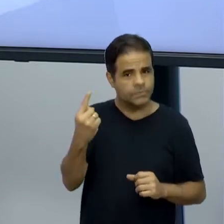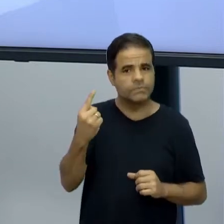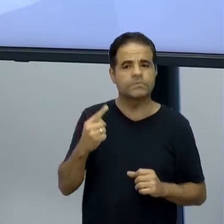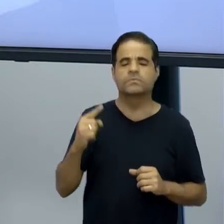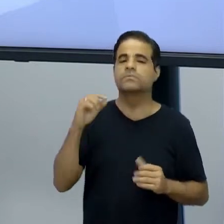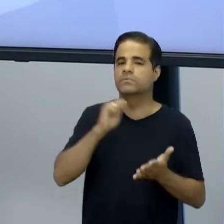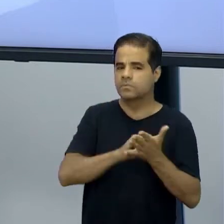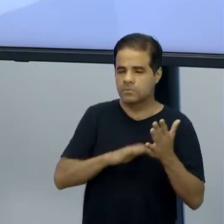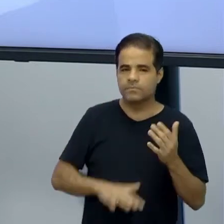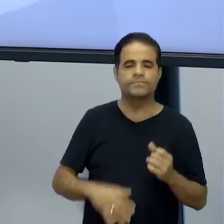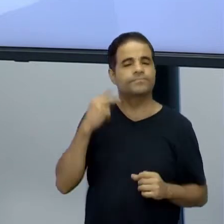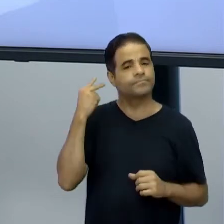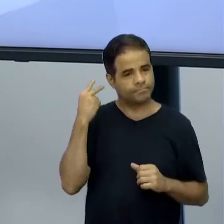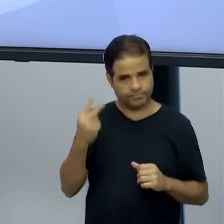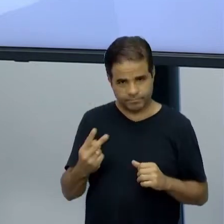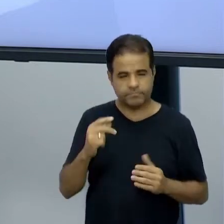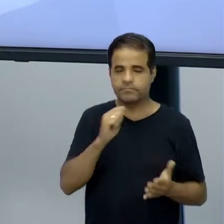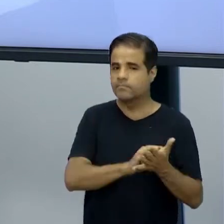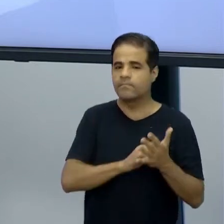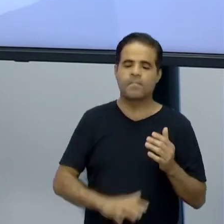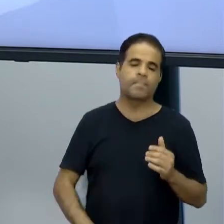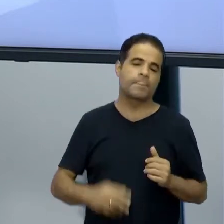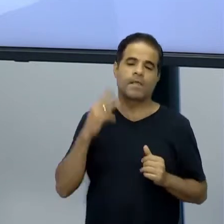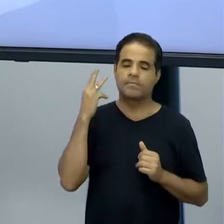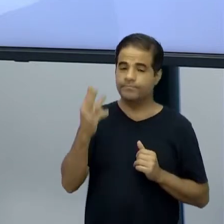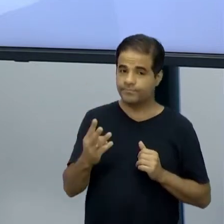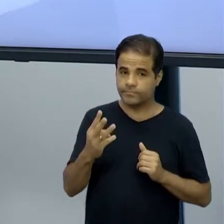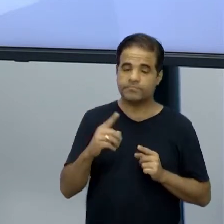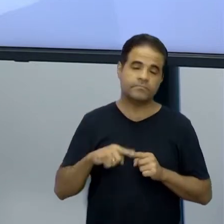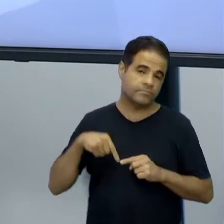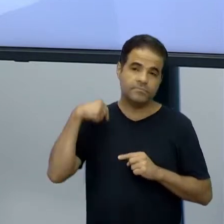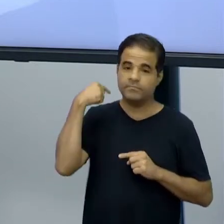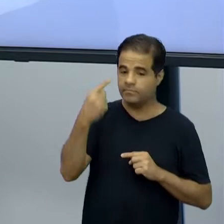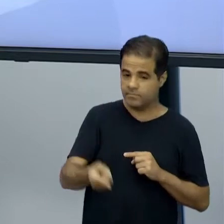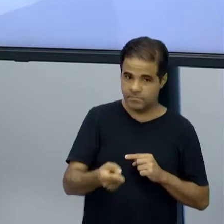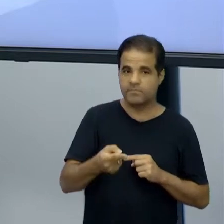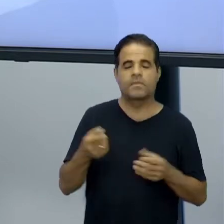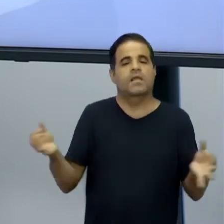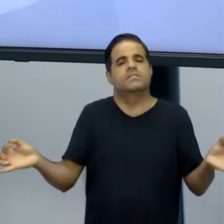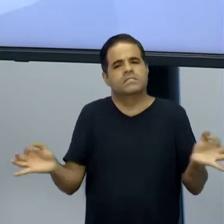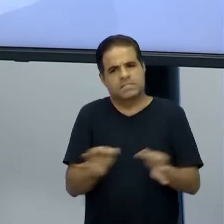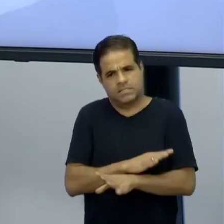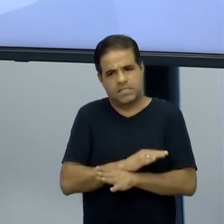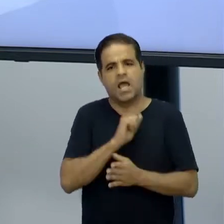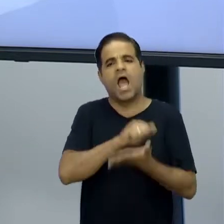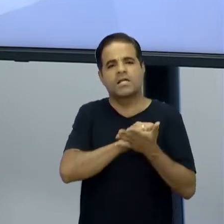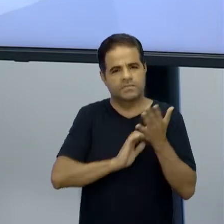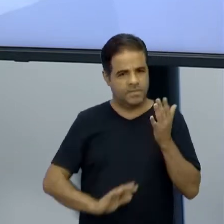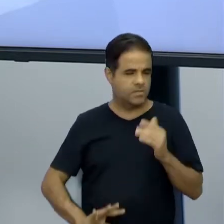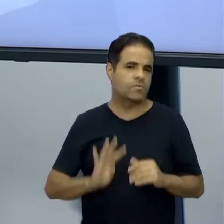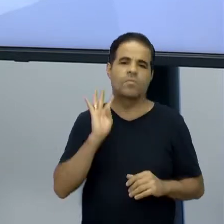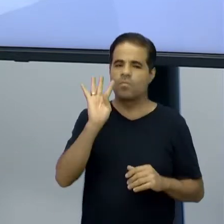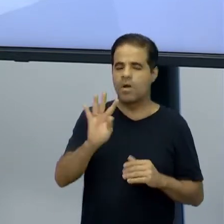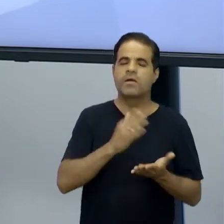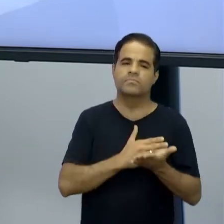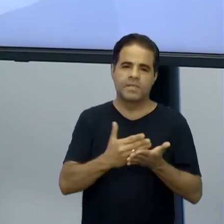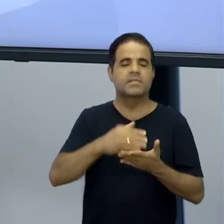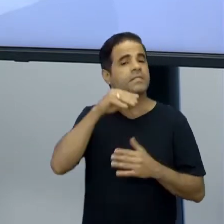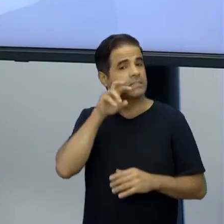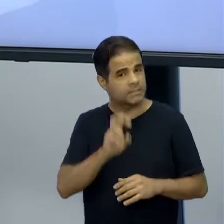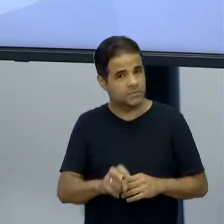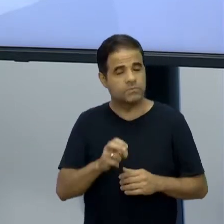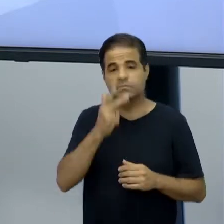fez na atividade 2, o que a gente fez na 3, e aí hoje a gente encerra a 4 e amanhã a gente inicia a atividade 5